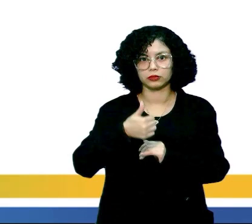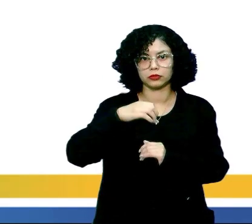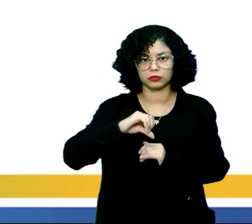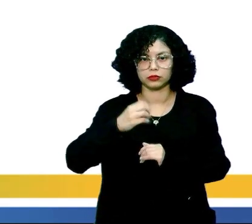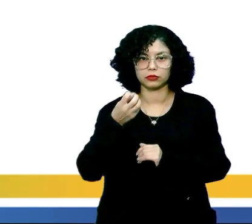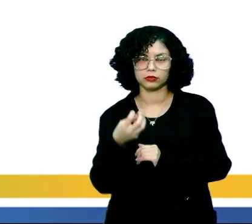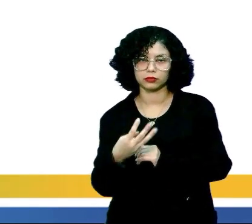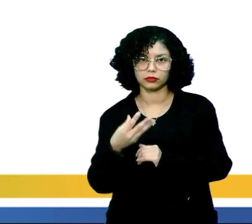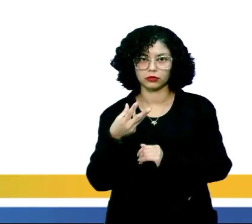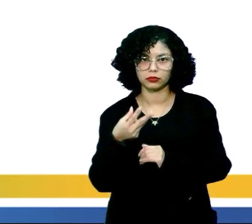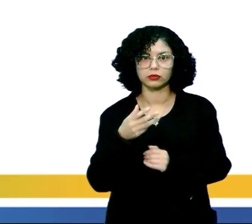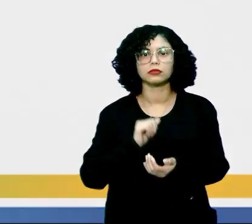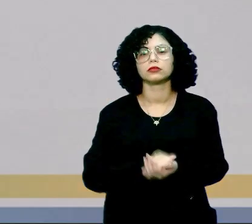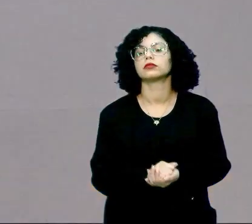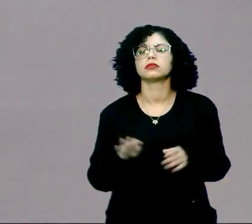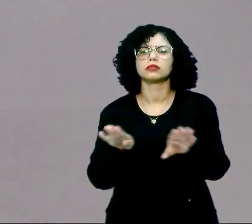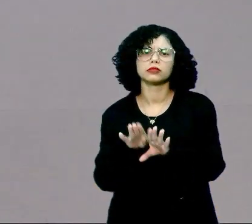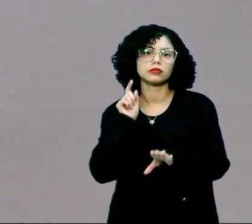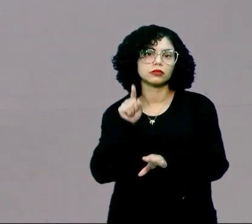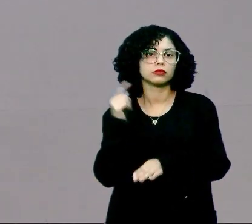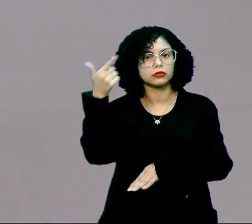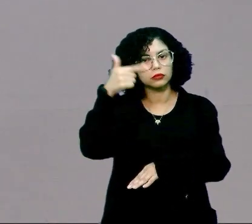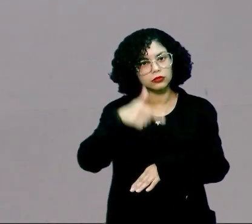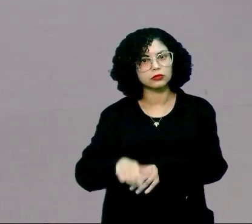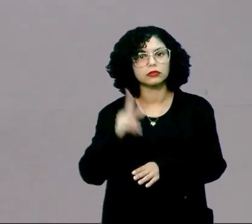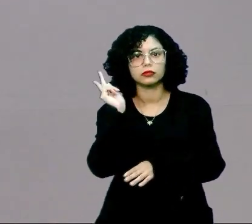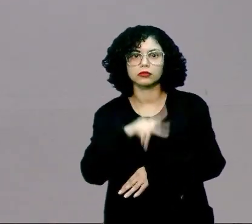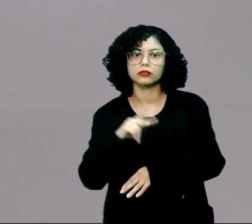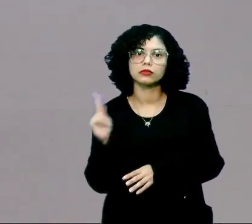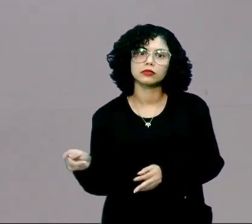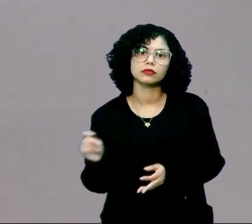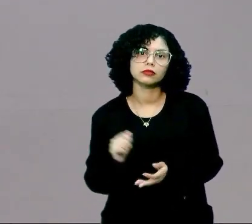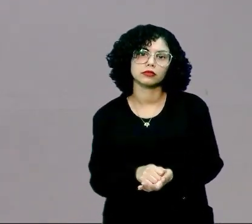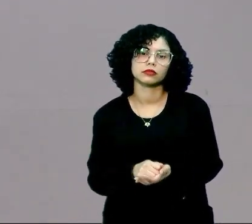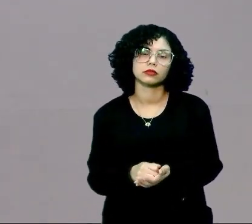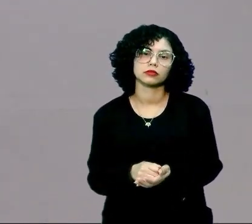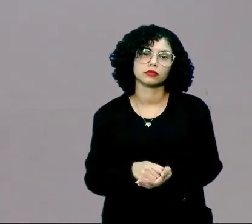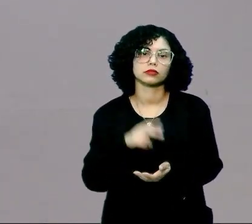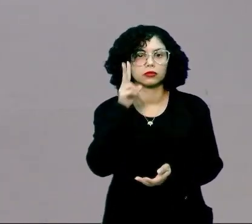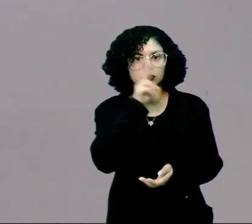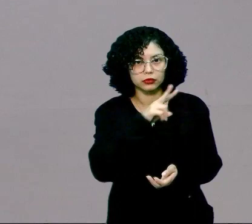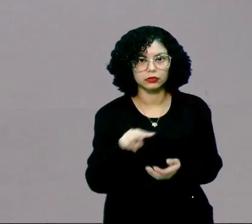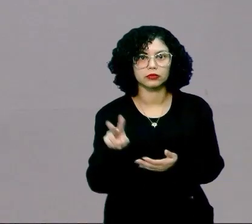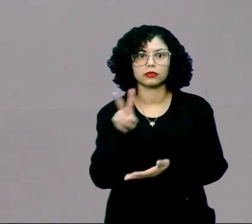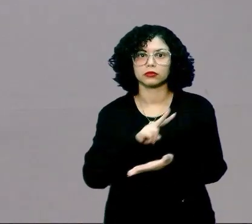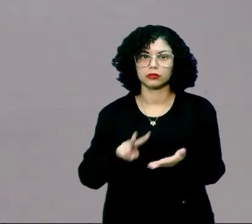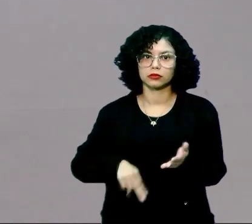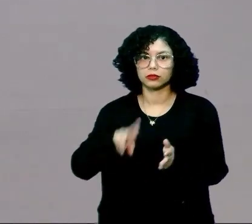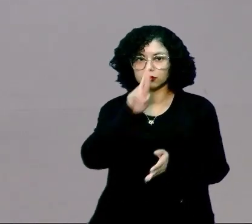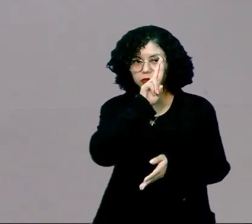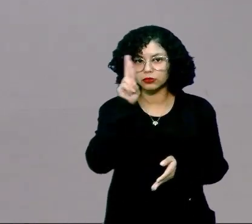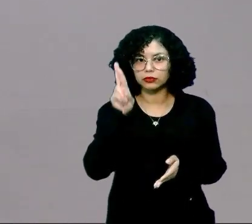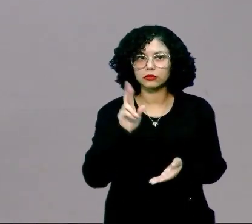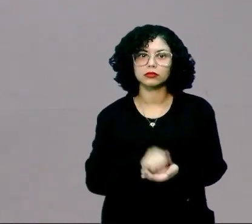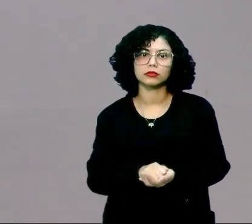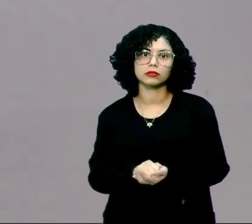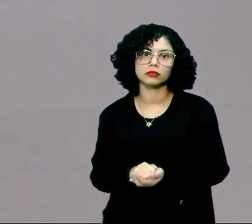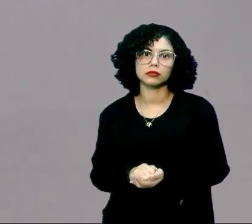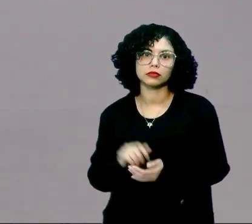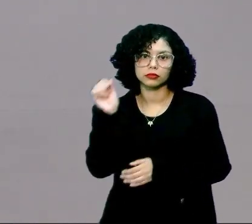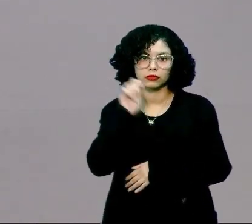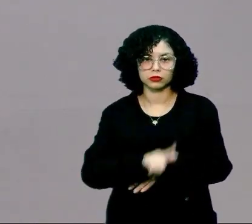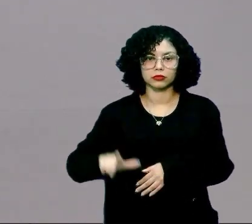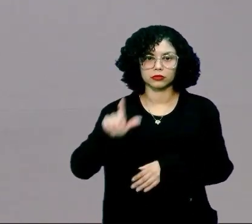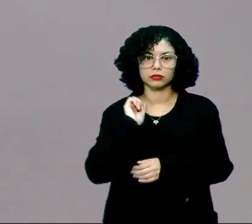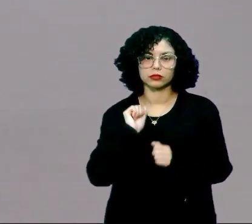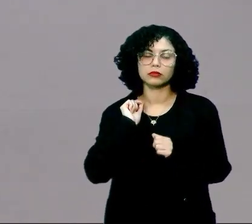1963. E aí, novamente, a professora bate naquela tecla. Lembra? História, história, história e